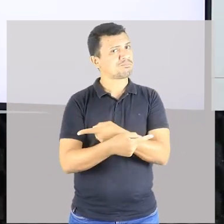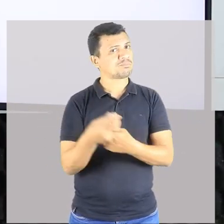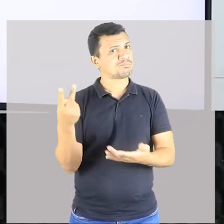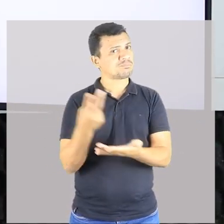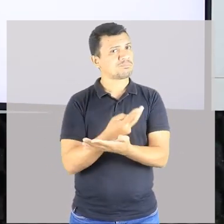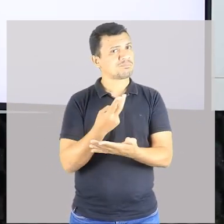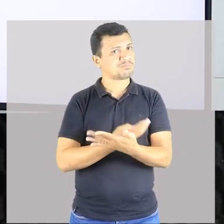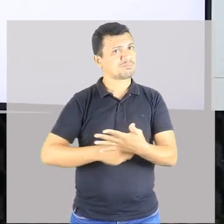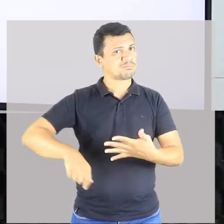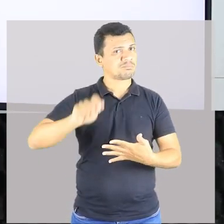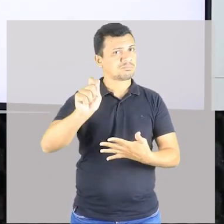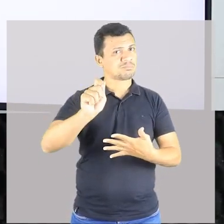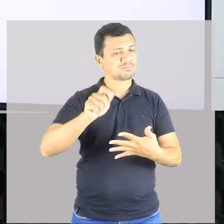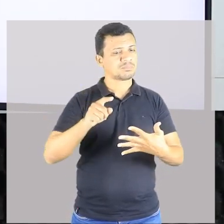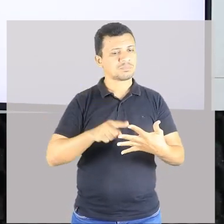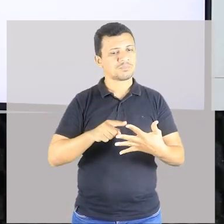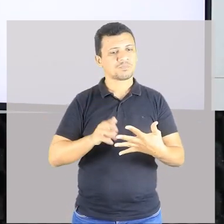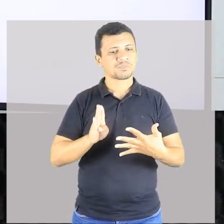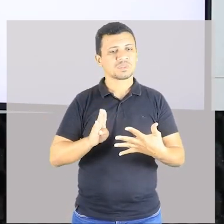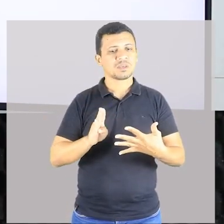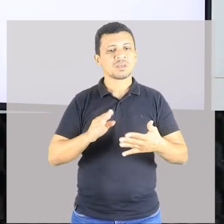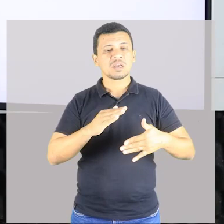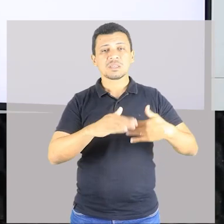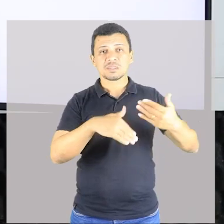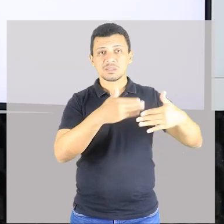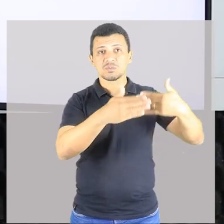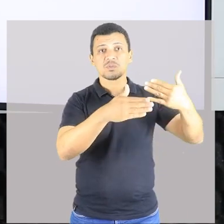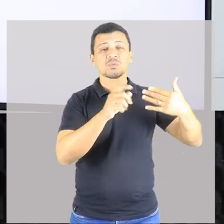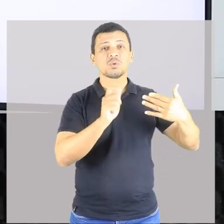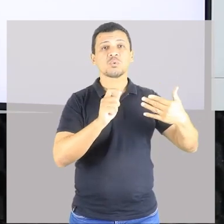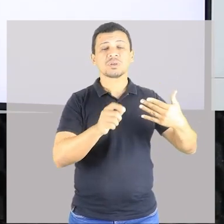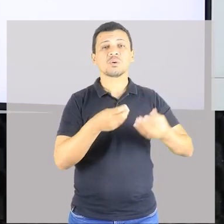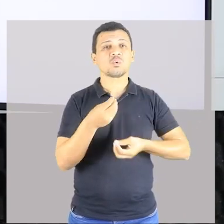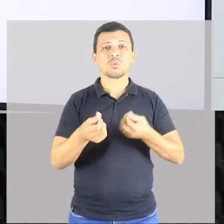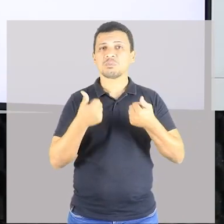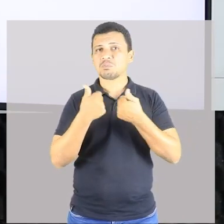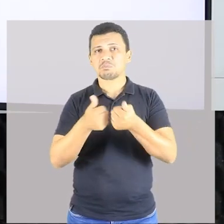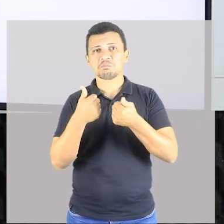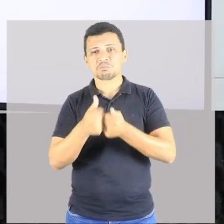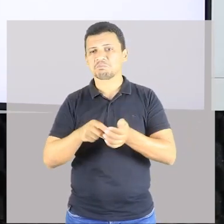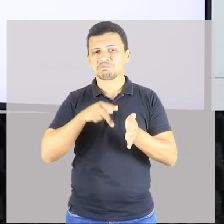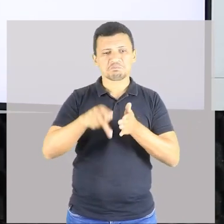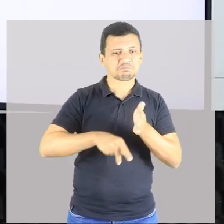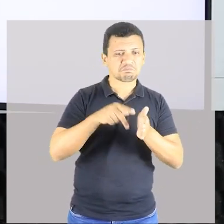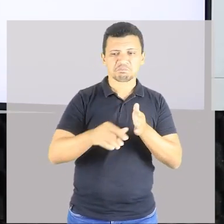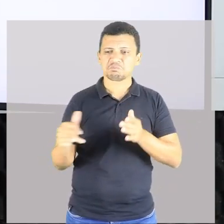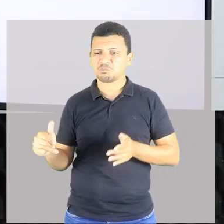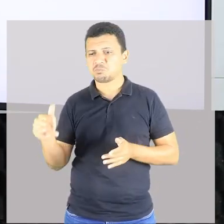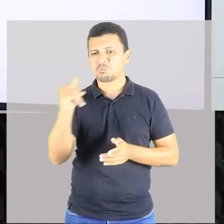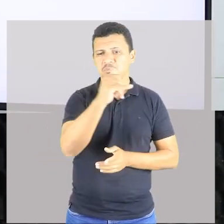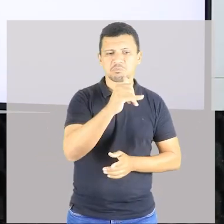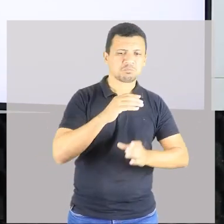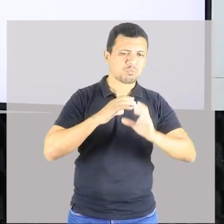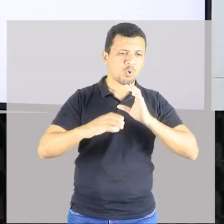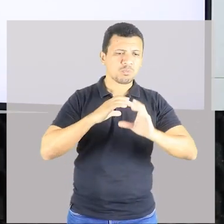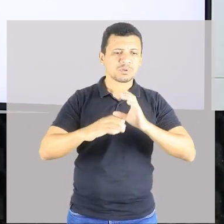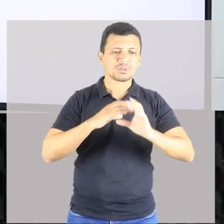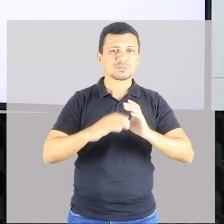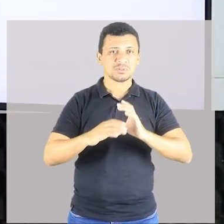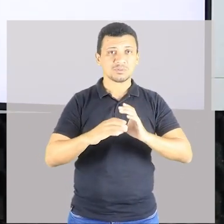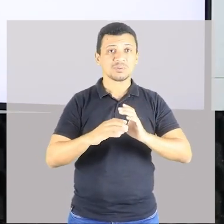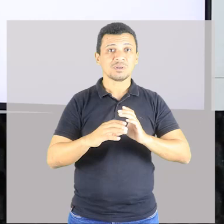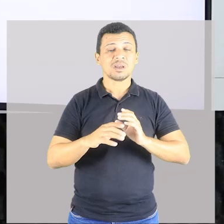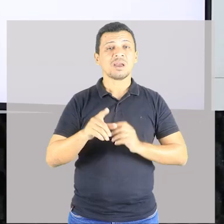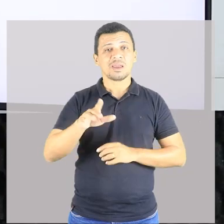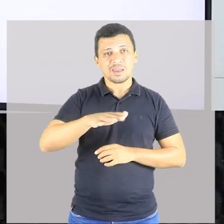errada. Letra B. O que desenvolve a globalização, ela está amparada no desenvolvimento dos meios de transporte e comunicação. É o desenvolvimento desses